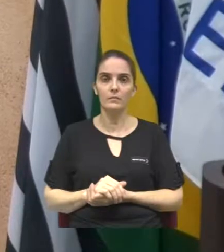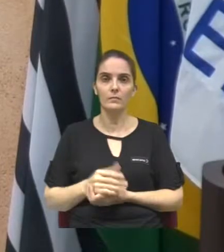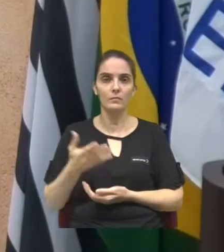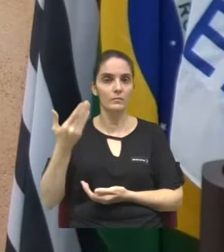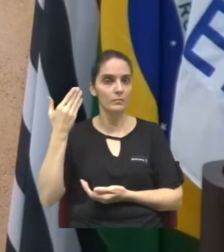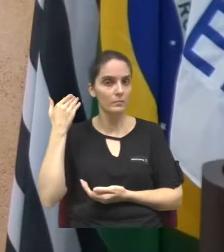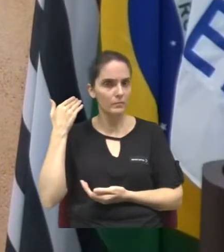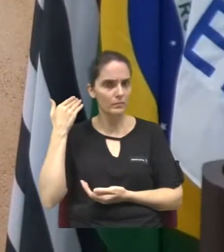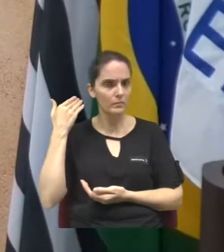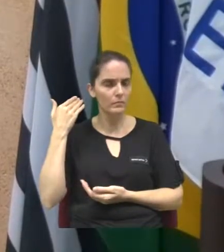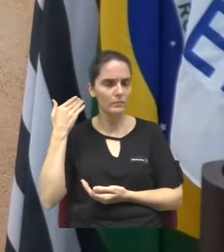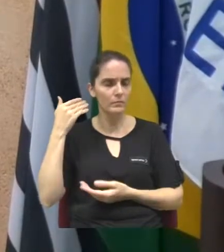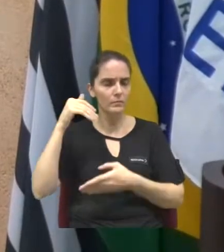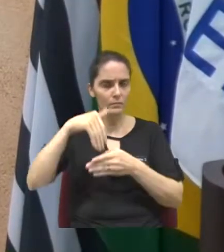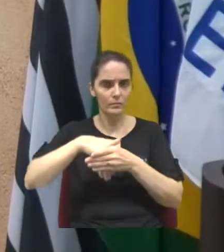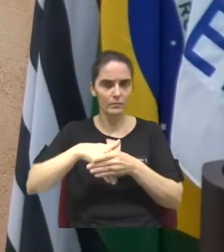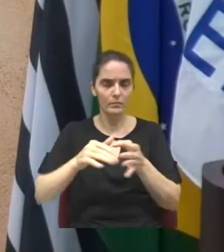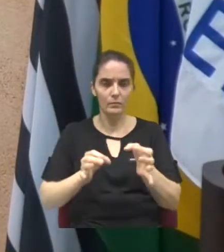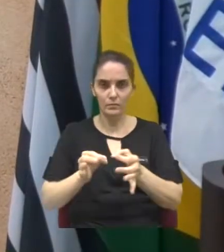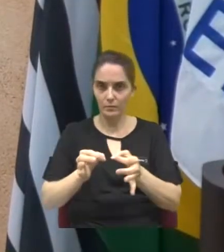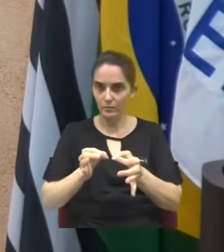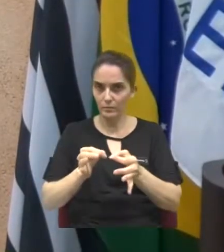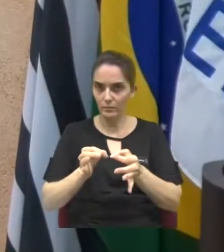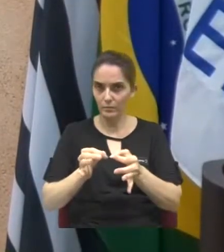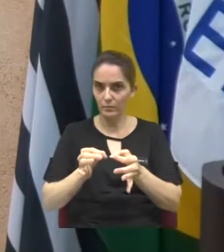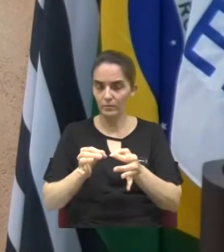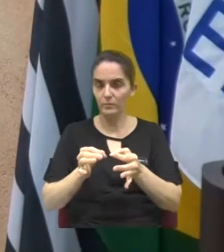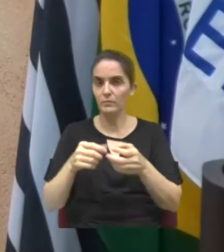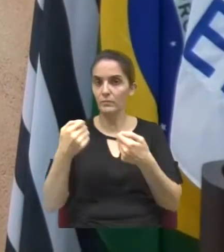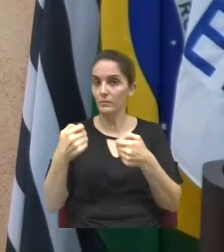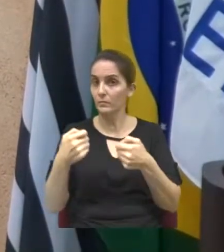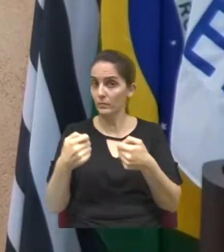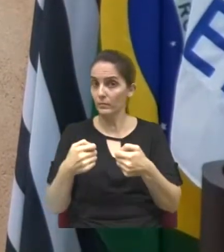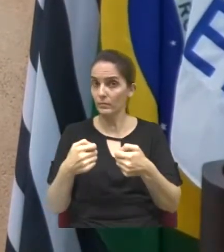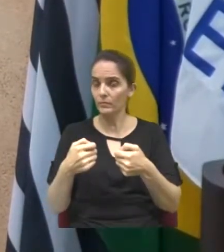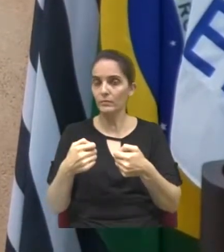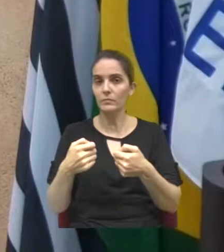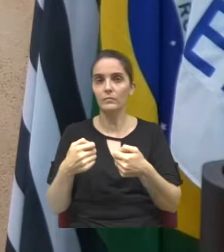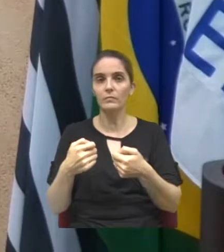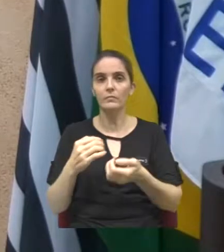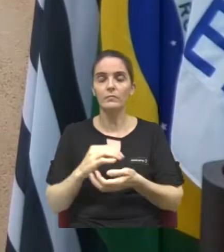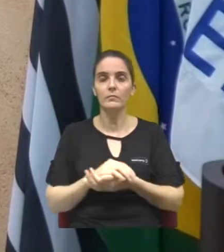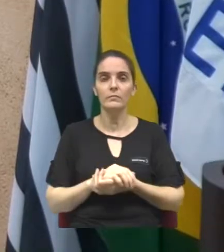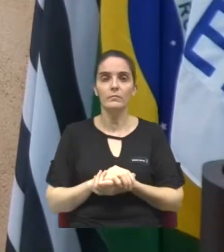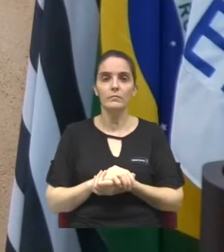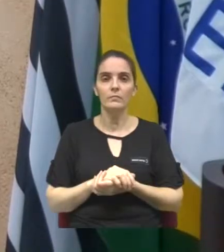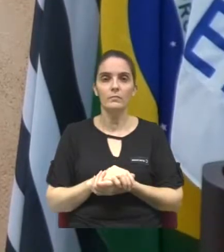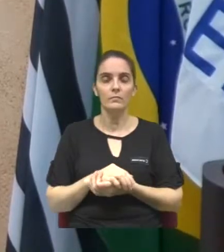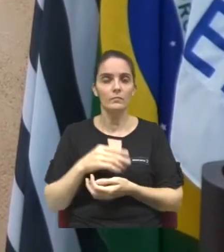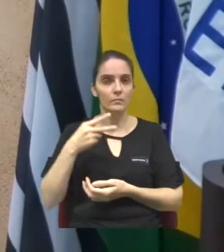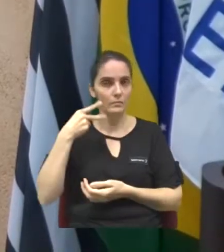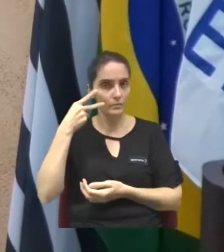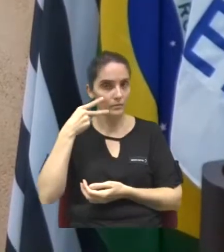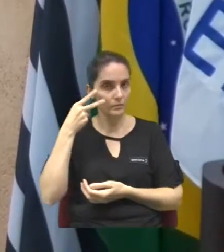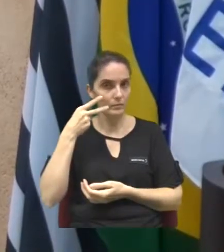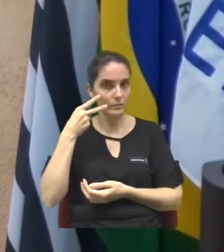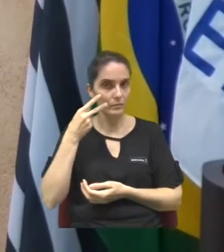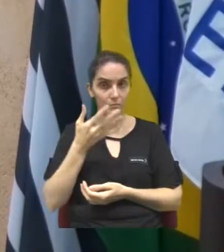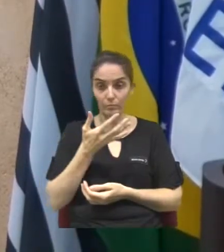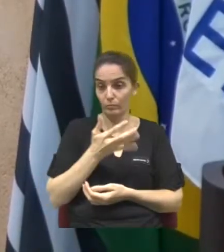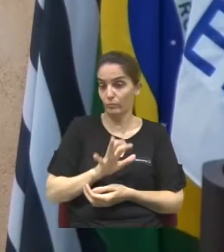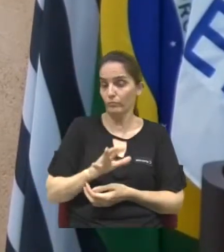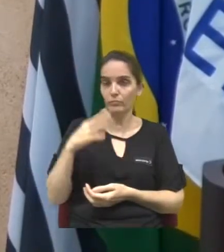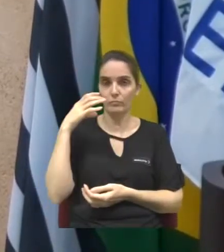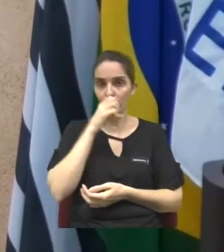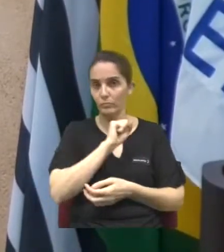um projeto que foi necessário ser enviado a essa casa. Sei que muitos vereadores têm problema com o regime de